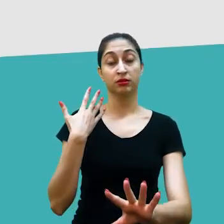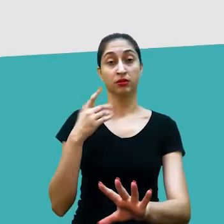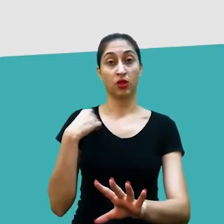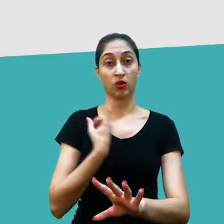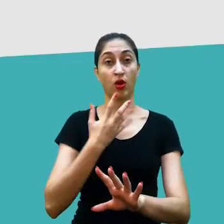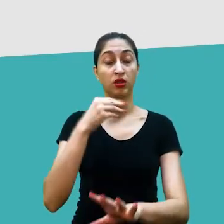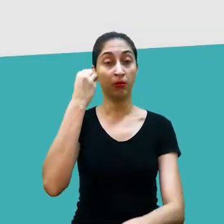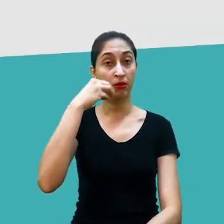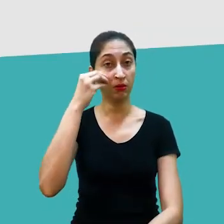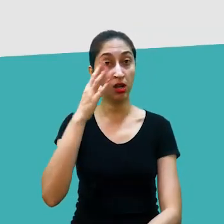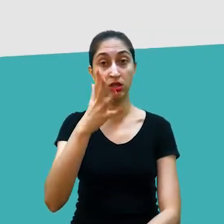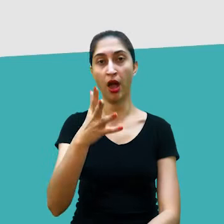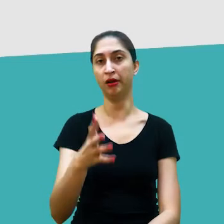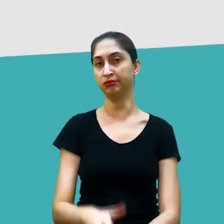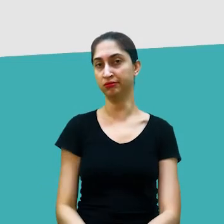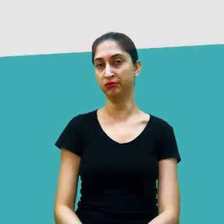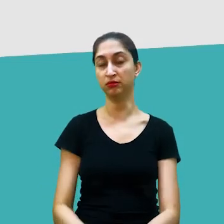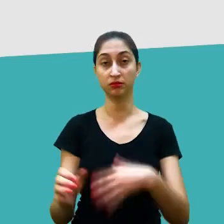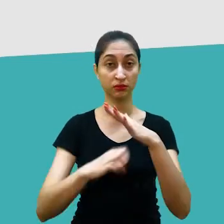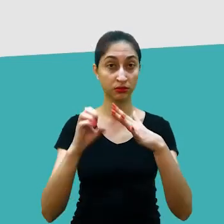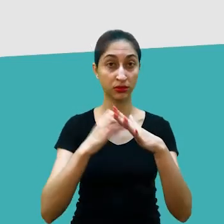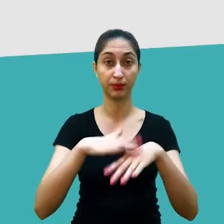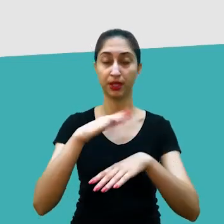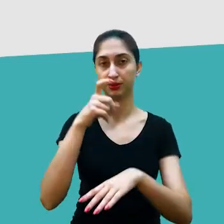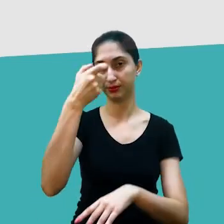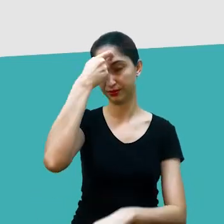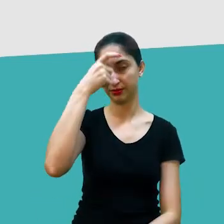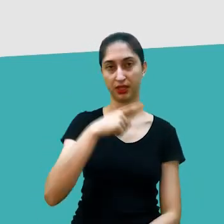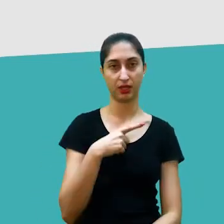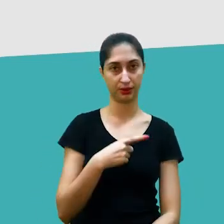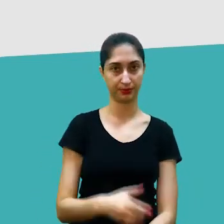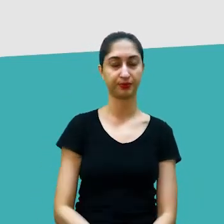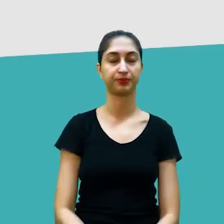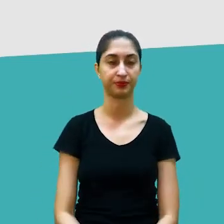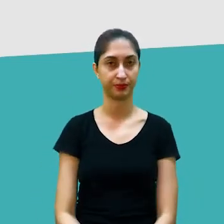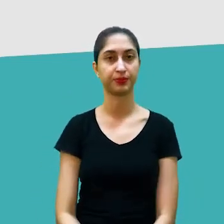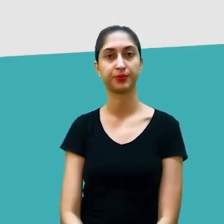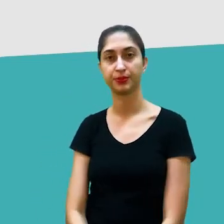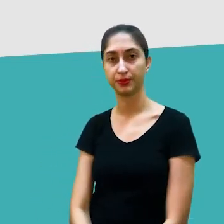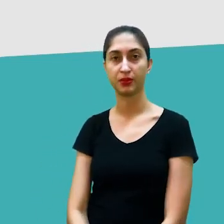essa experiência, as empresas estão cada vez mais conscientes da